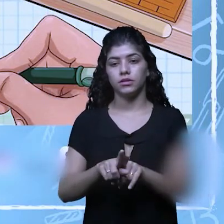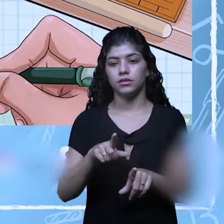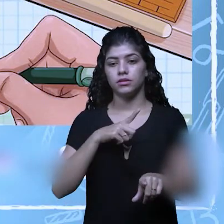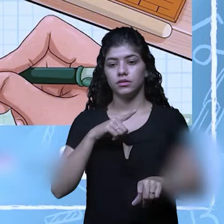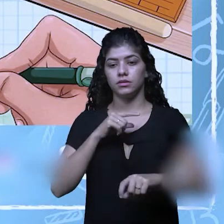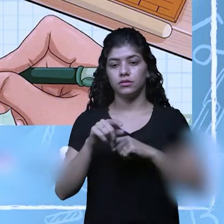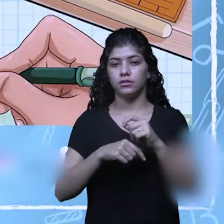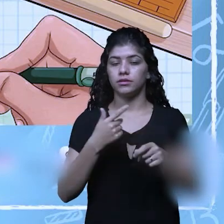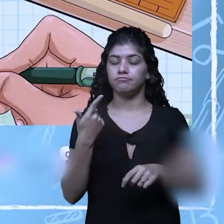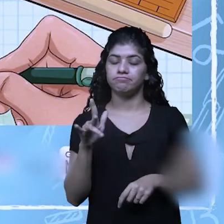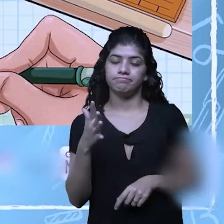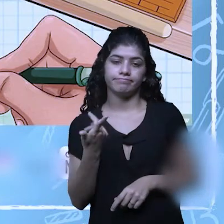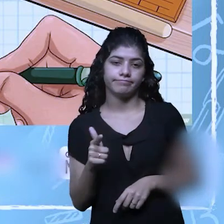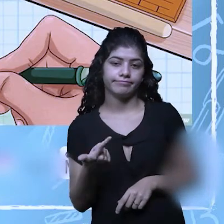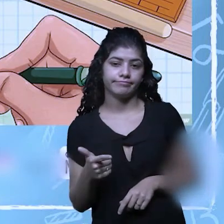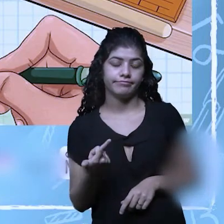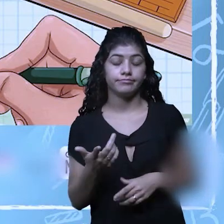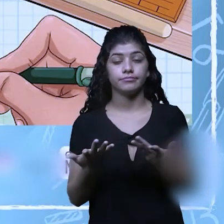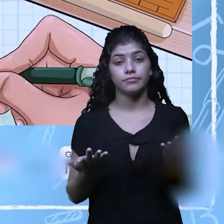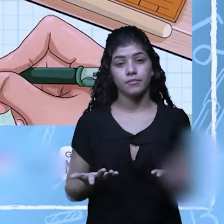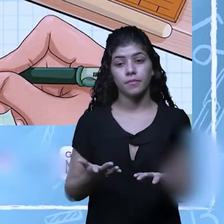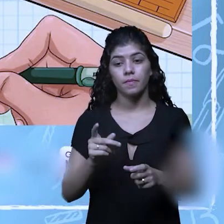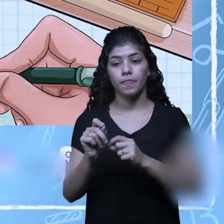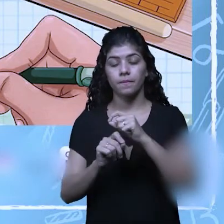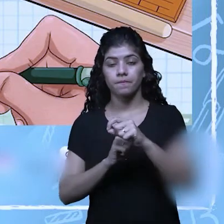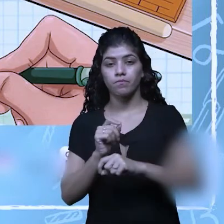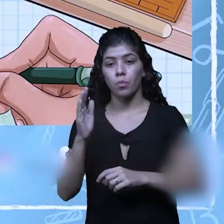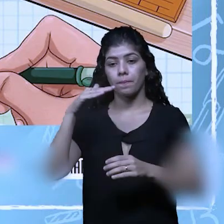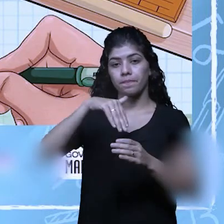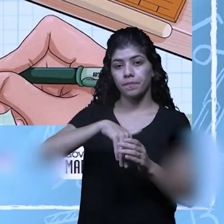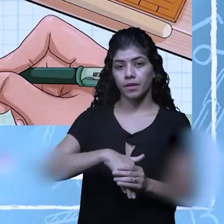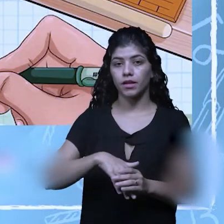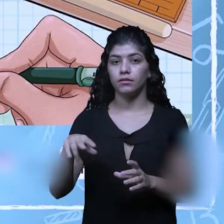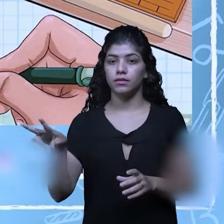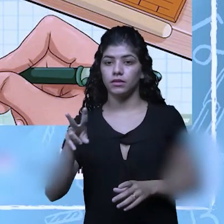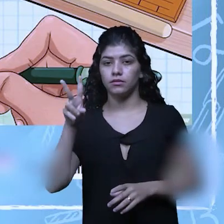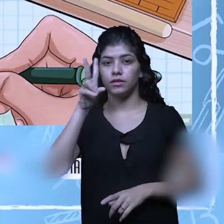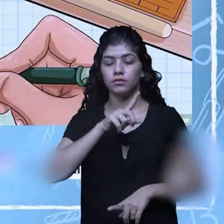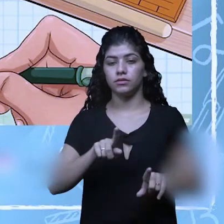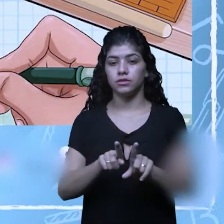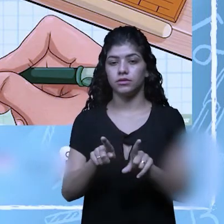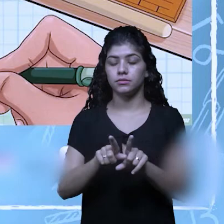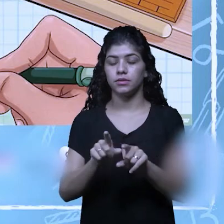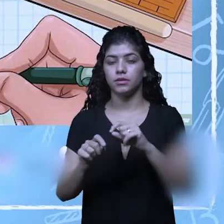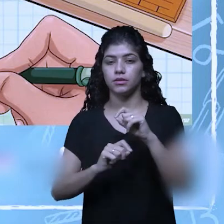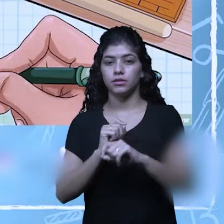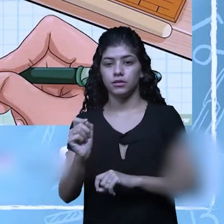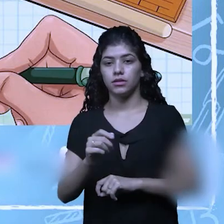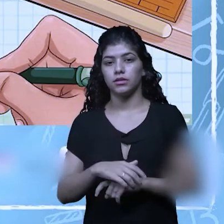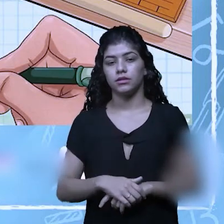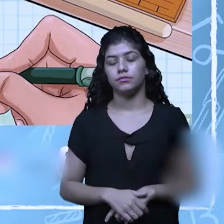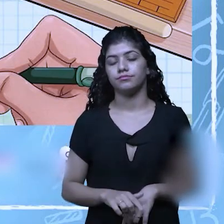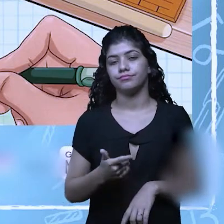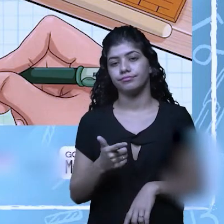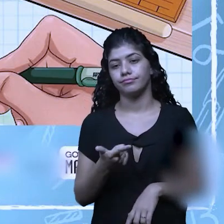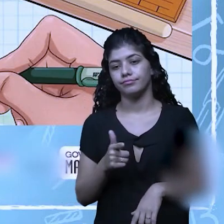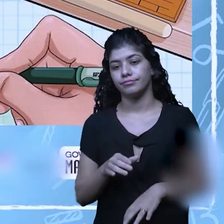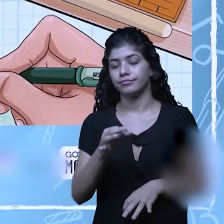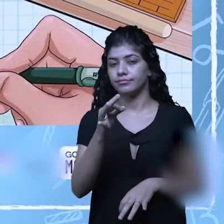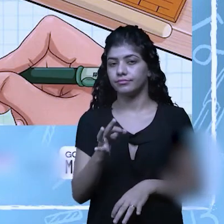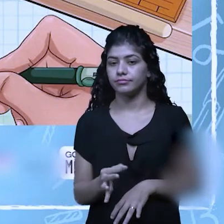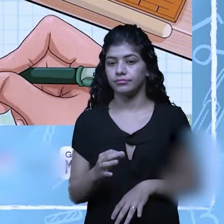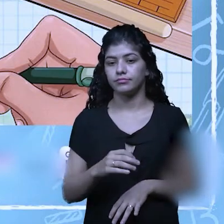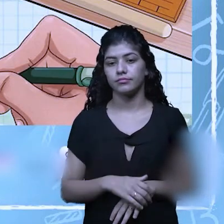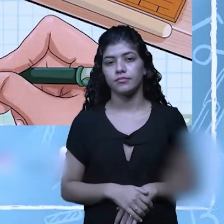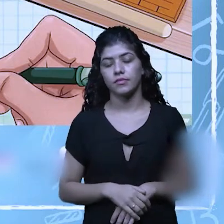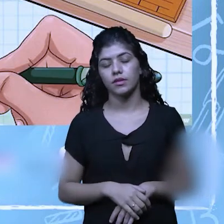está acrescentando a sua incerteza. E aí você define dentro daquele valor, dentro daquele espaço ali, uma incerteza